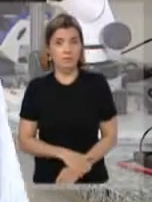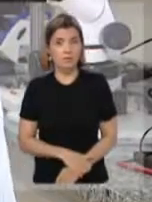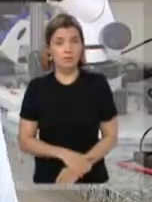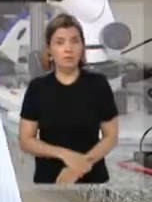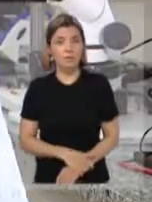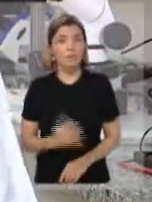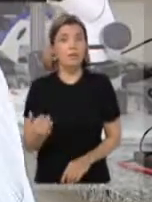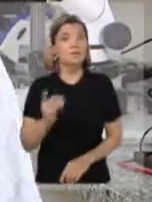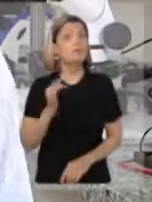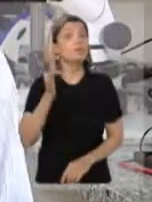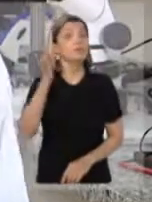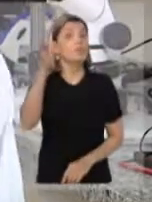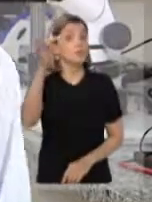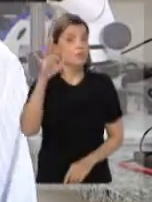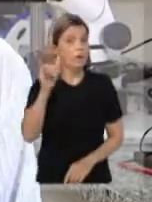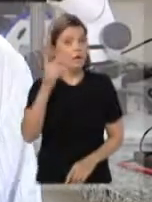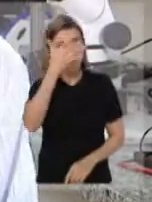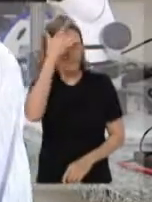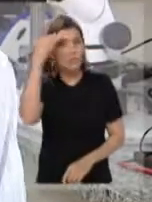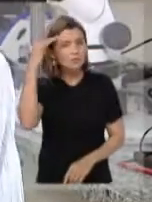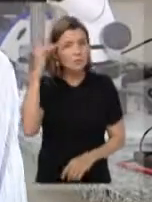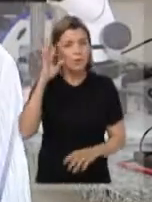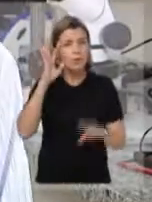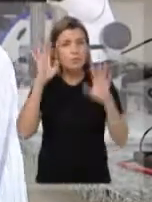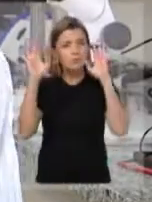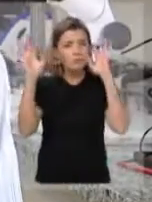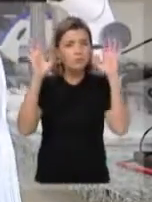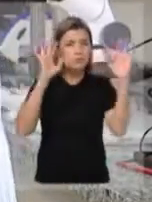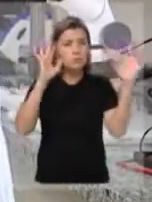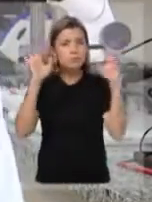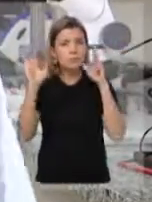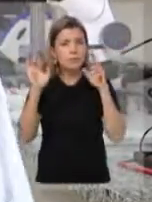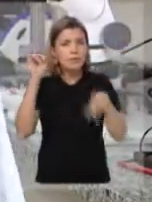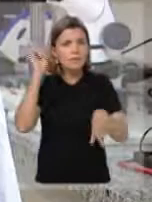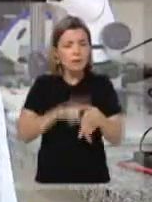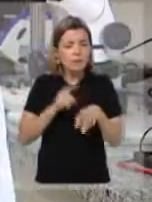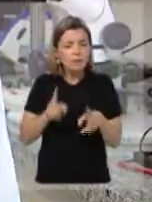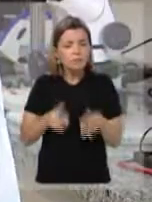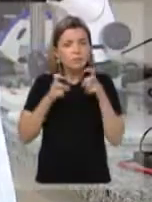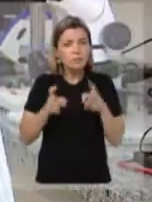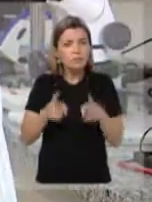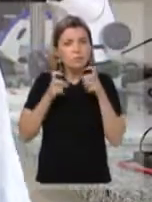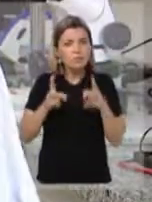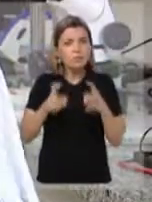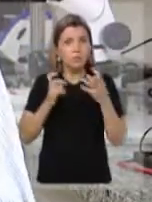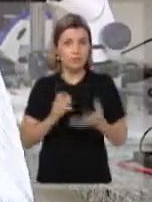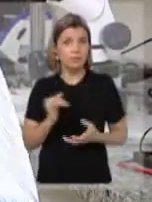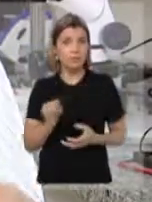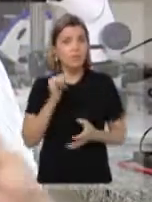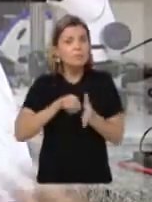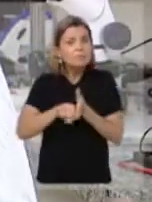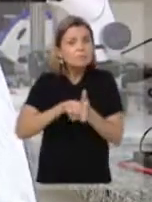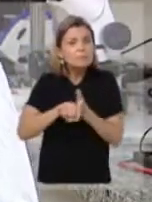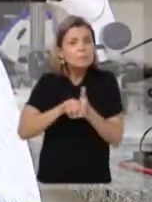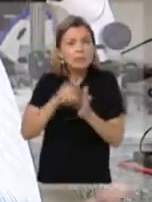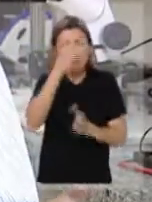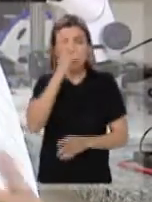lermos os pensamentos eventualmente no futuro. Se nós pudermos registrar um